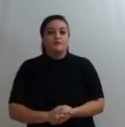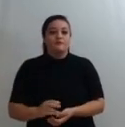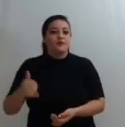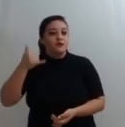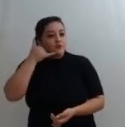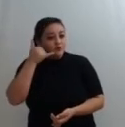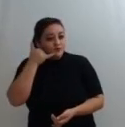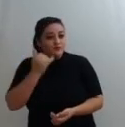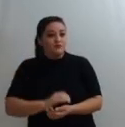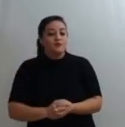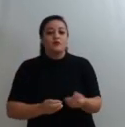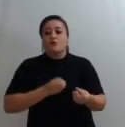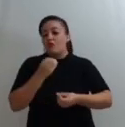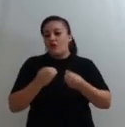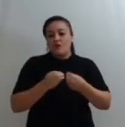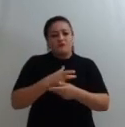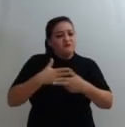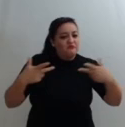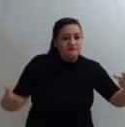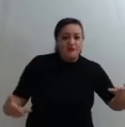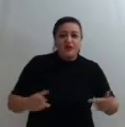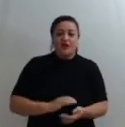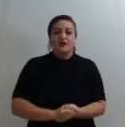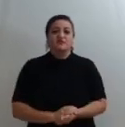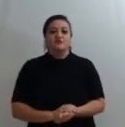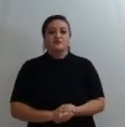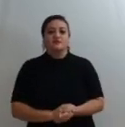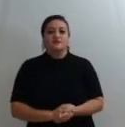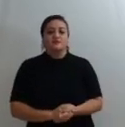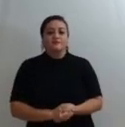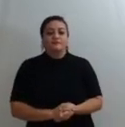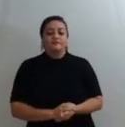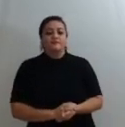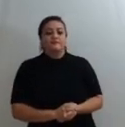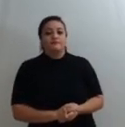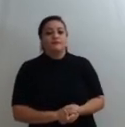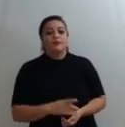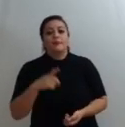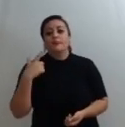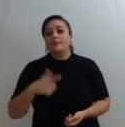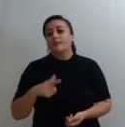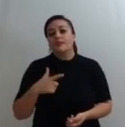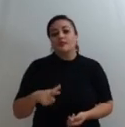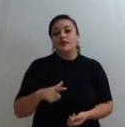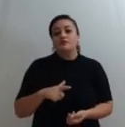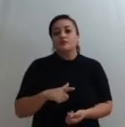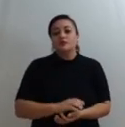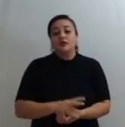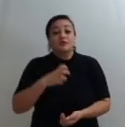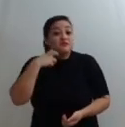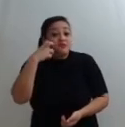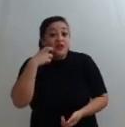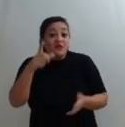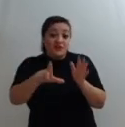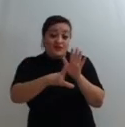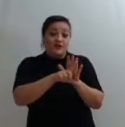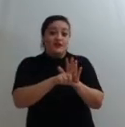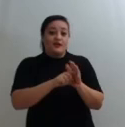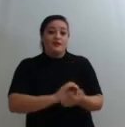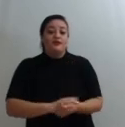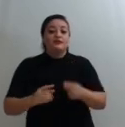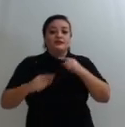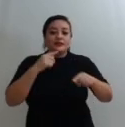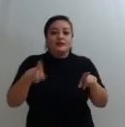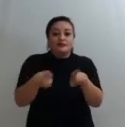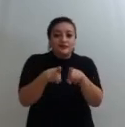celulares, smartphones, computadores, notebooks e outros do gênero, não havendo falar em constrangimento legal. E trago também precedentes